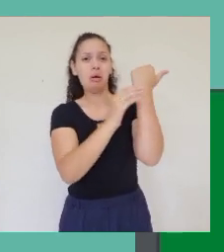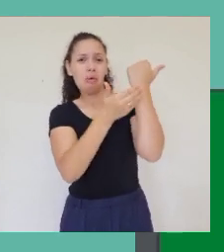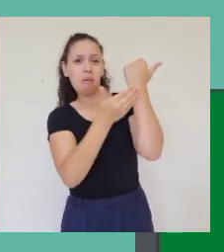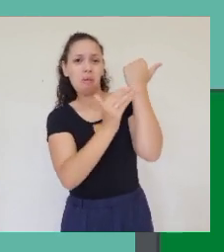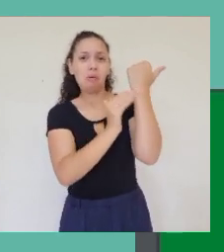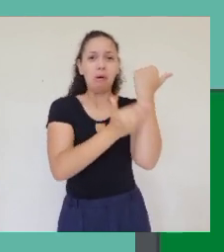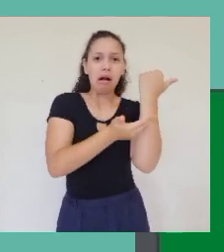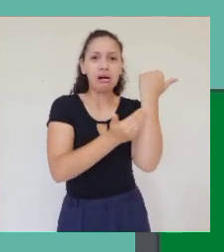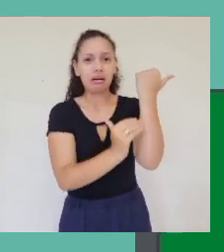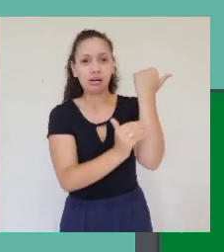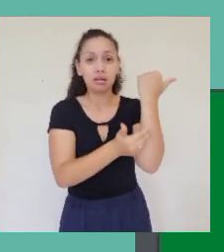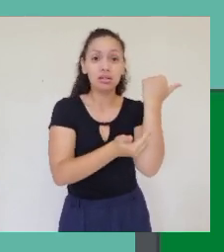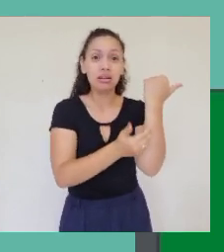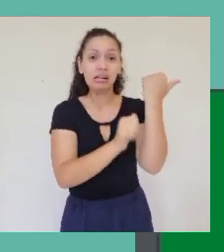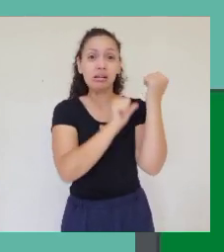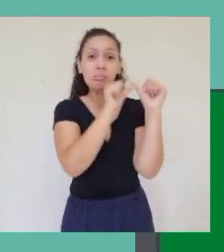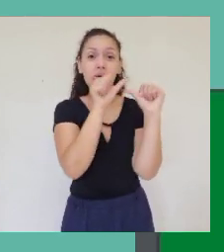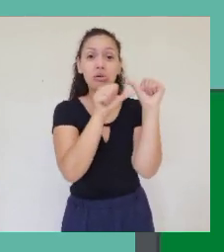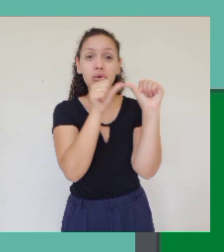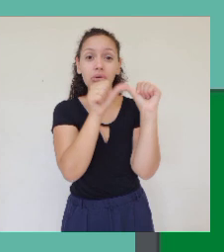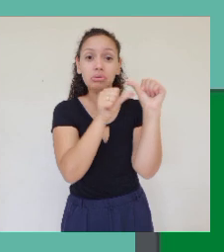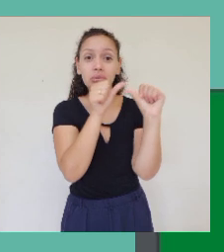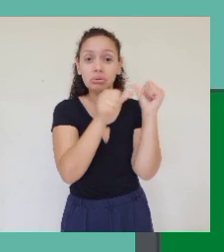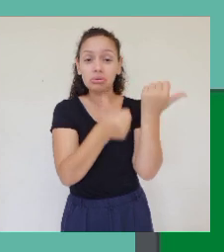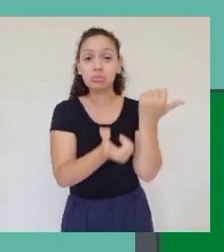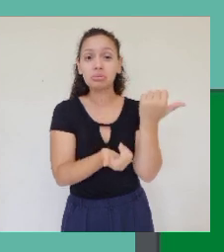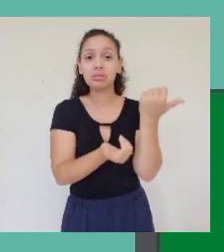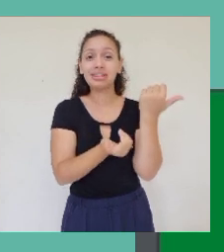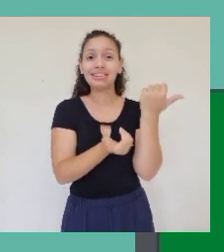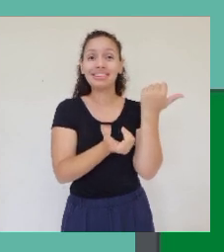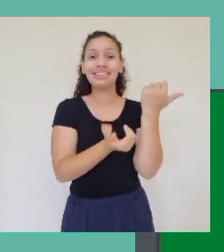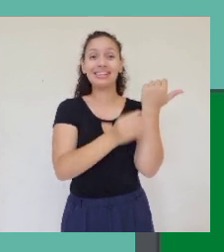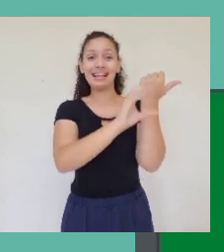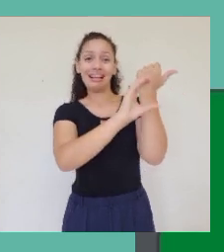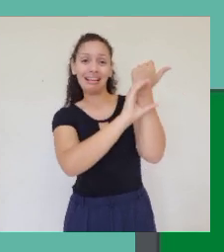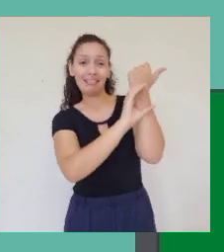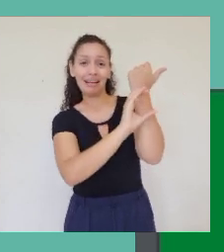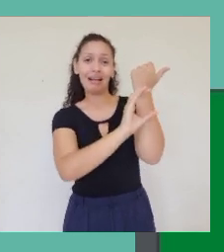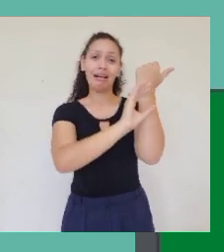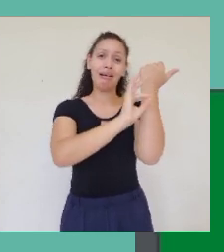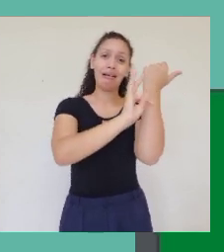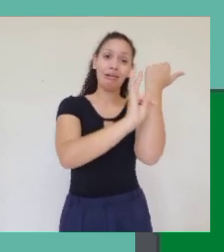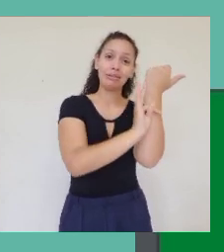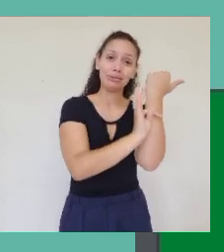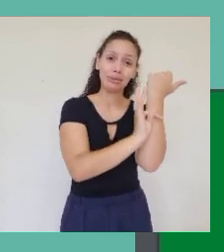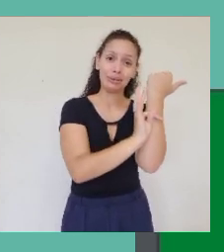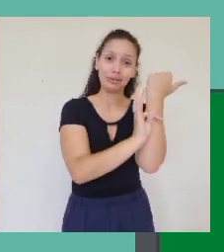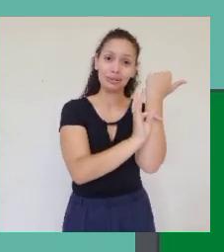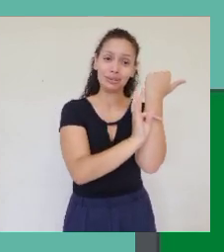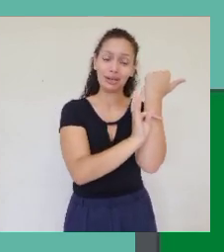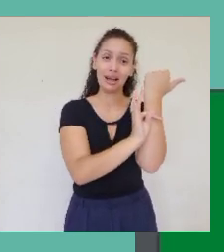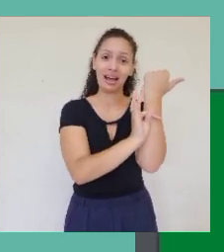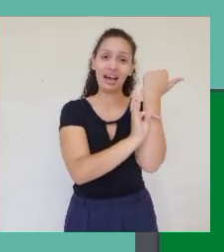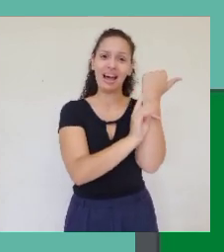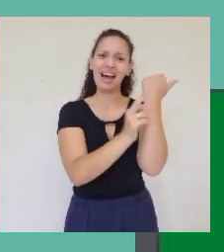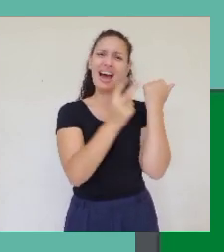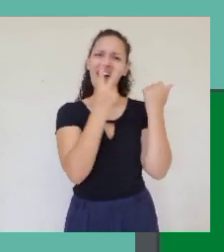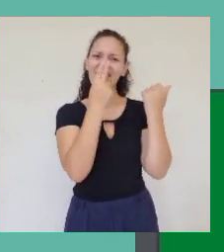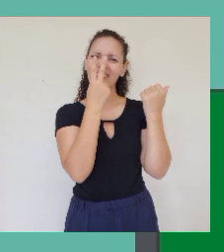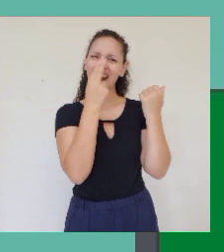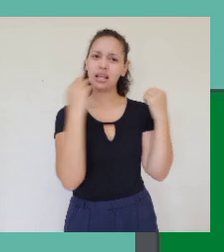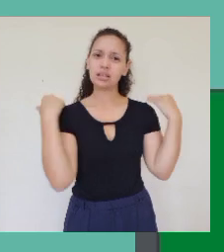cervicais, aumento da curvatura dessas vértebras torácicas, é aquilo que o indivíduo começa a ficar, né? O pessoal fala, fulano